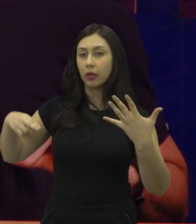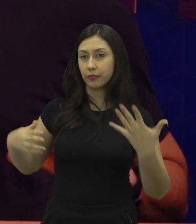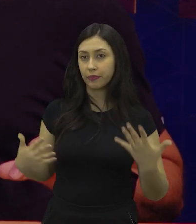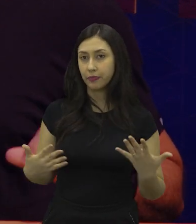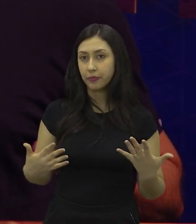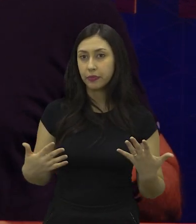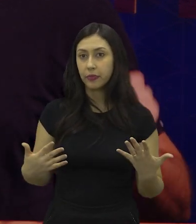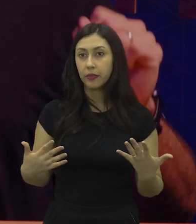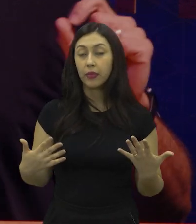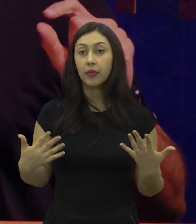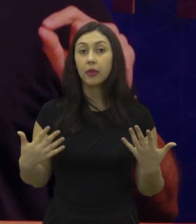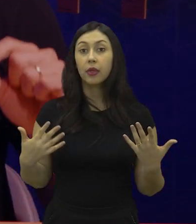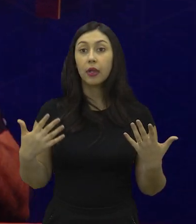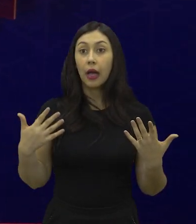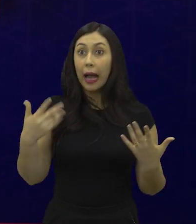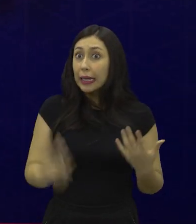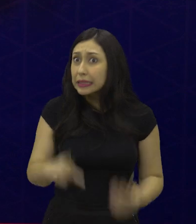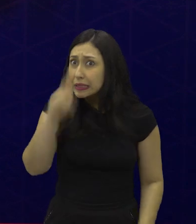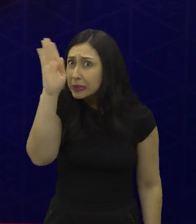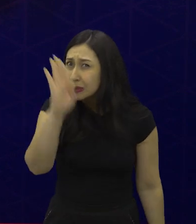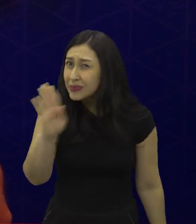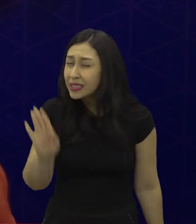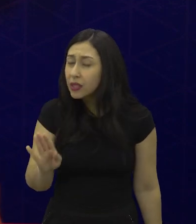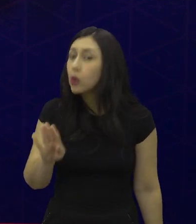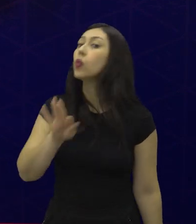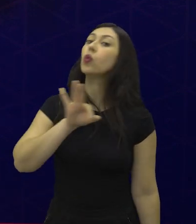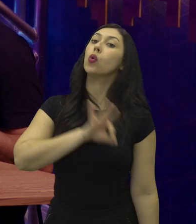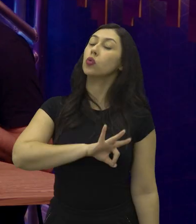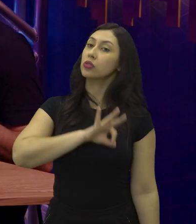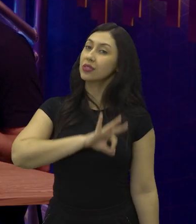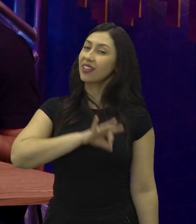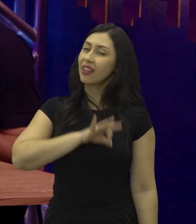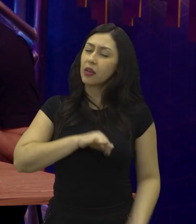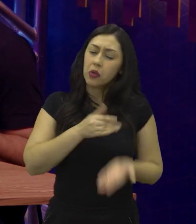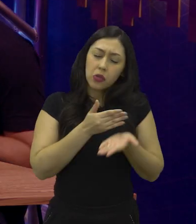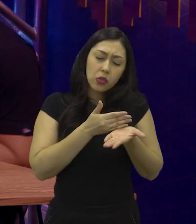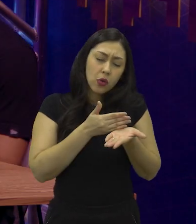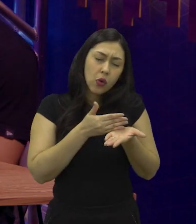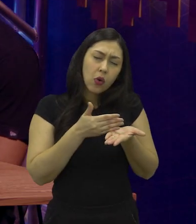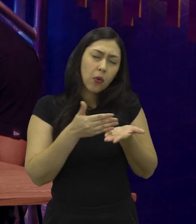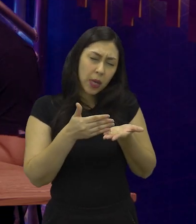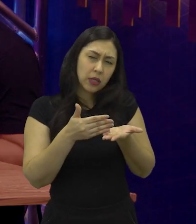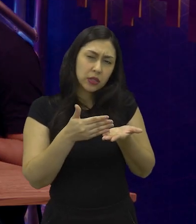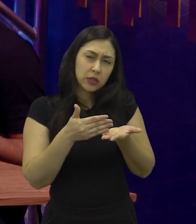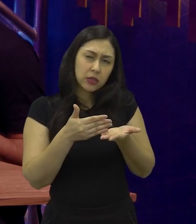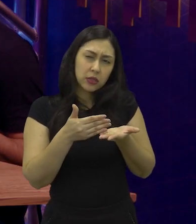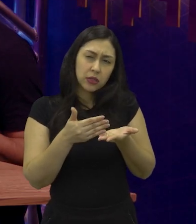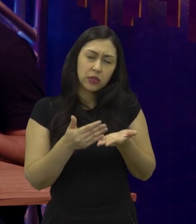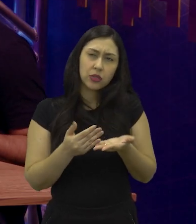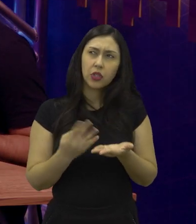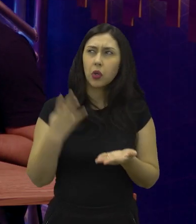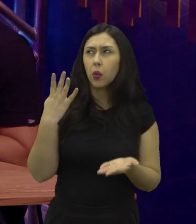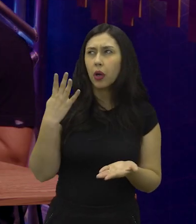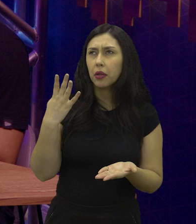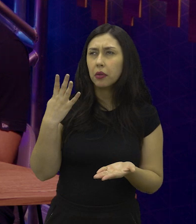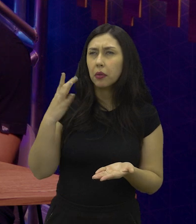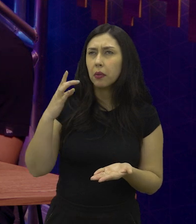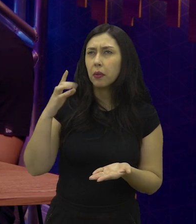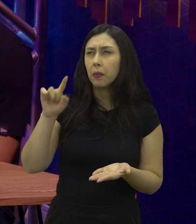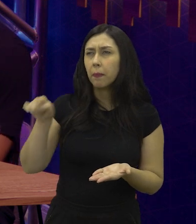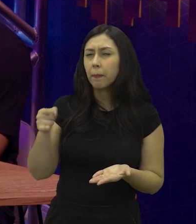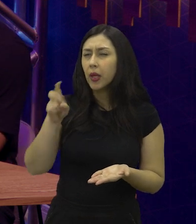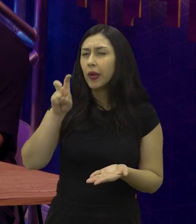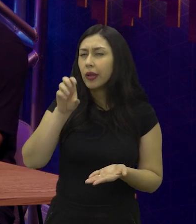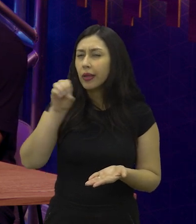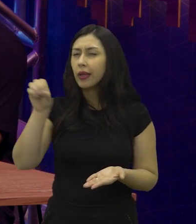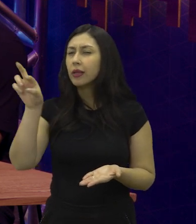os professores. Aqui no Brasil, Vic, o salário inicial do professor na rede pública é de R$